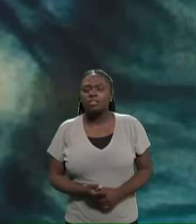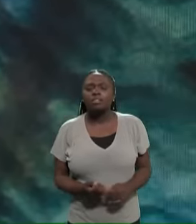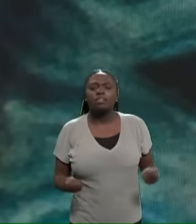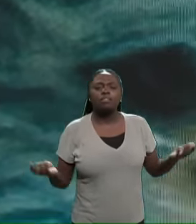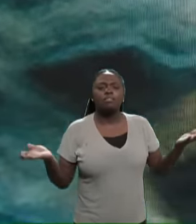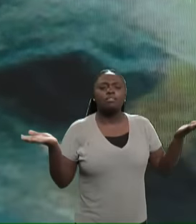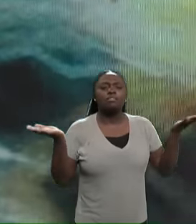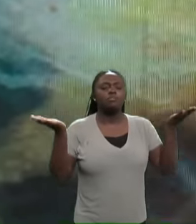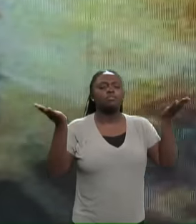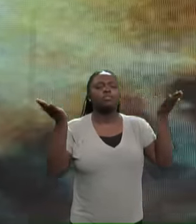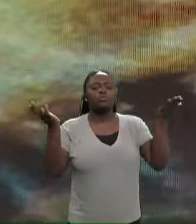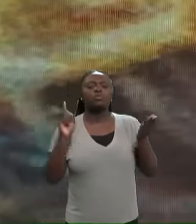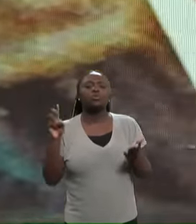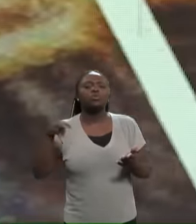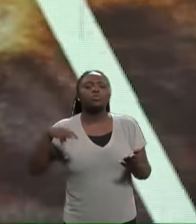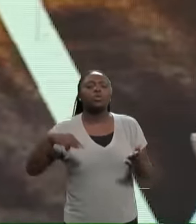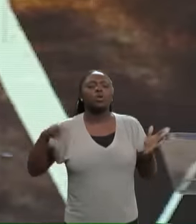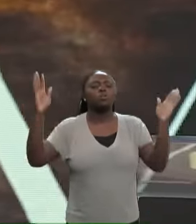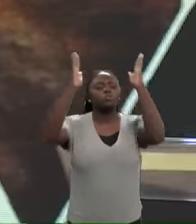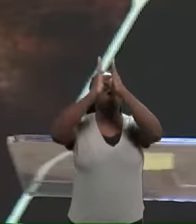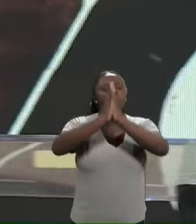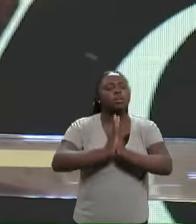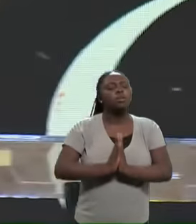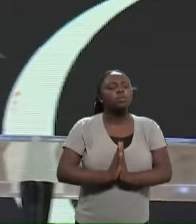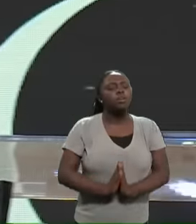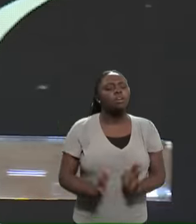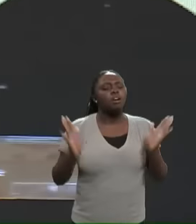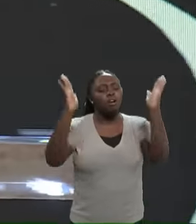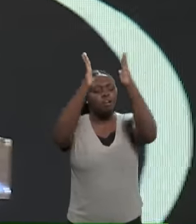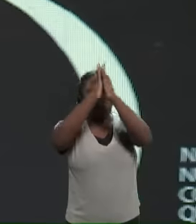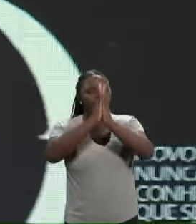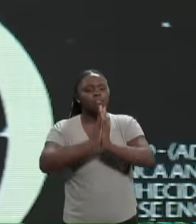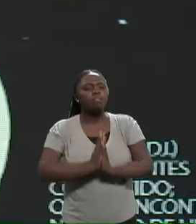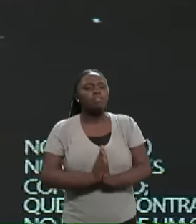Levanta tua mão por um minuto e adora a Ele, adora a Ele.